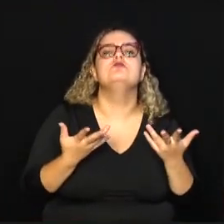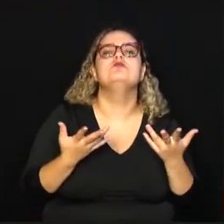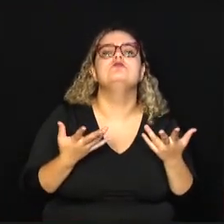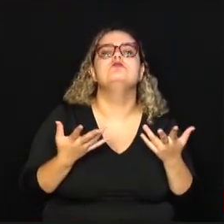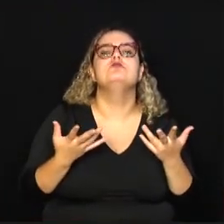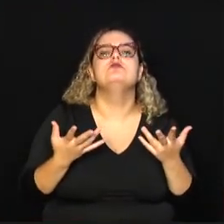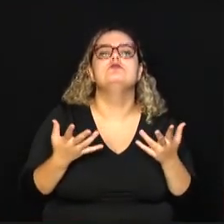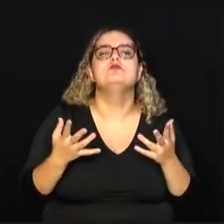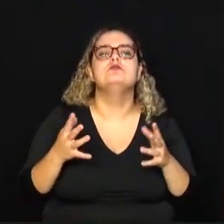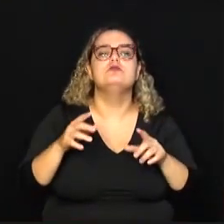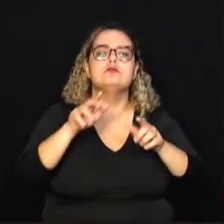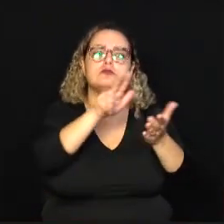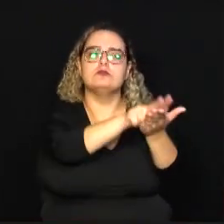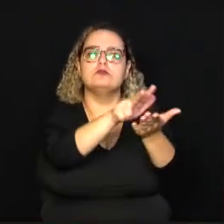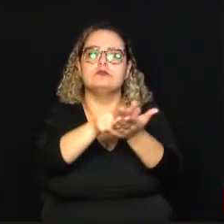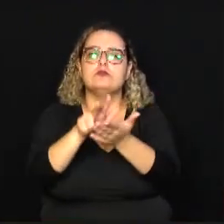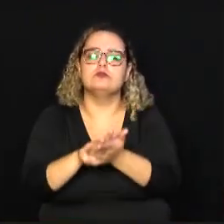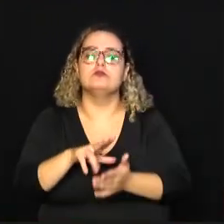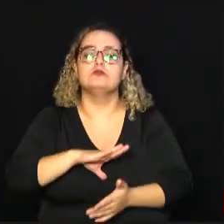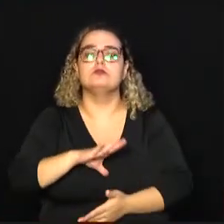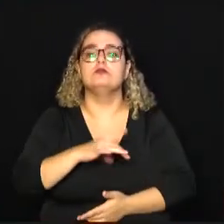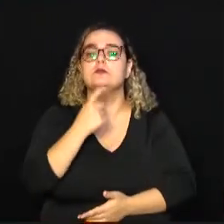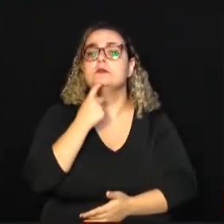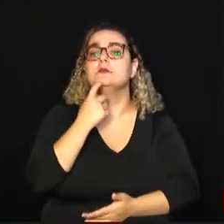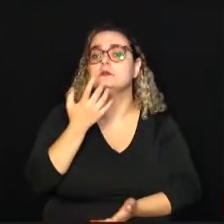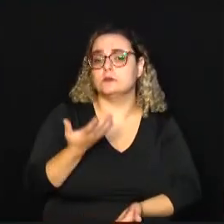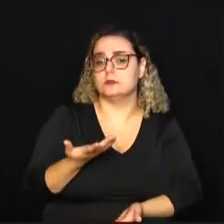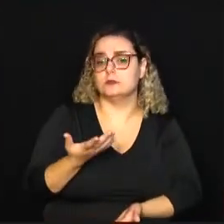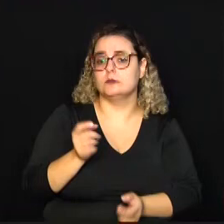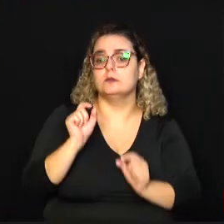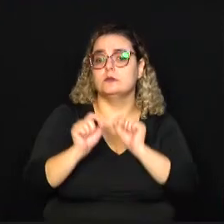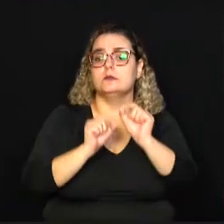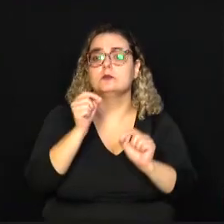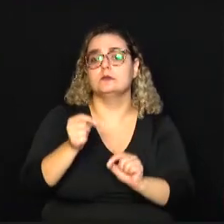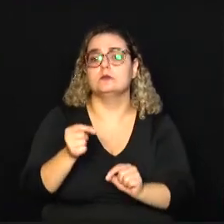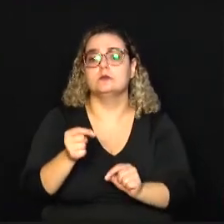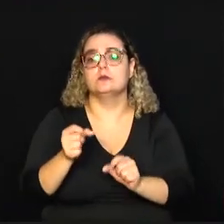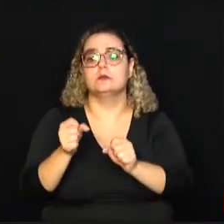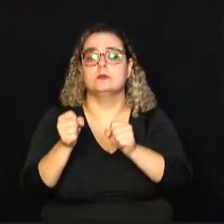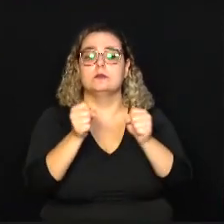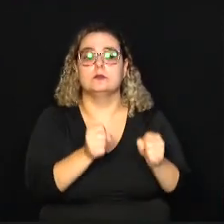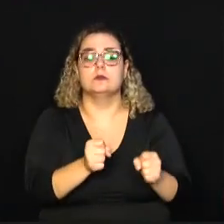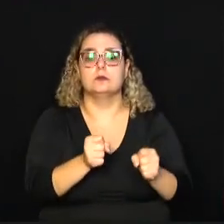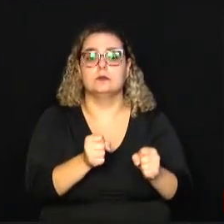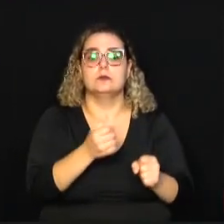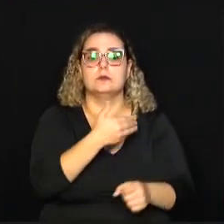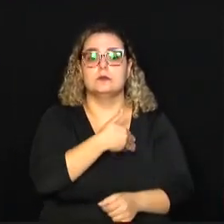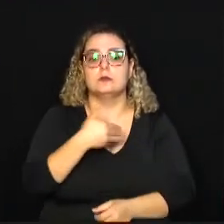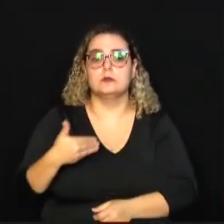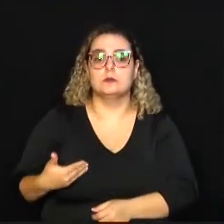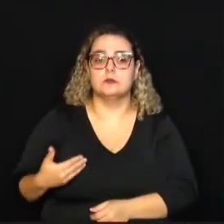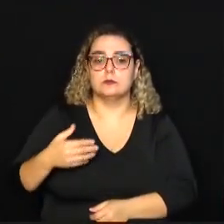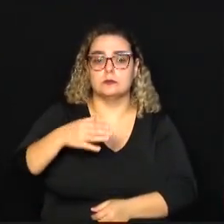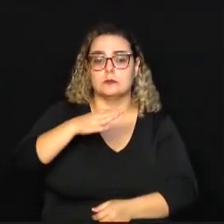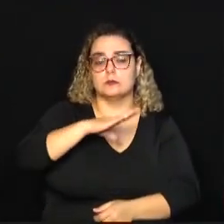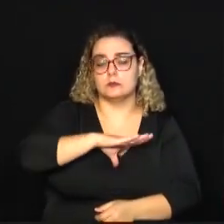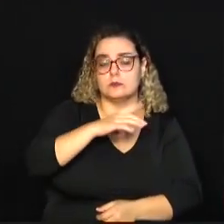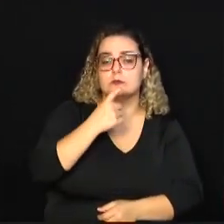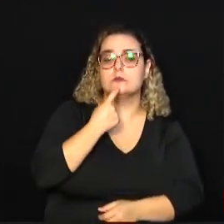em Campinas? O que o Poder Público de Campinas deveria fazer para implantar essa medida? Acho que isso